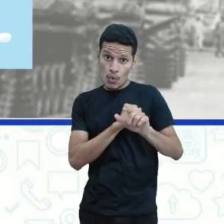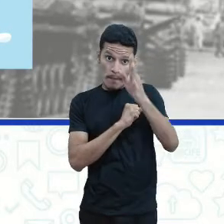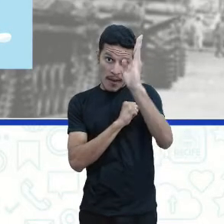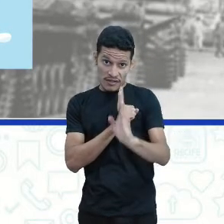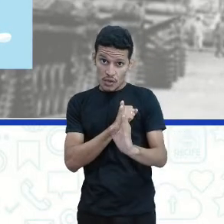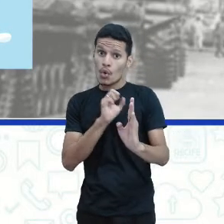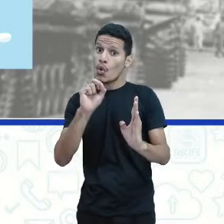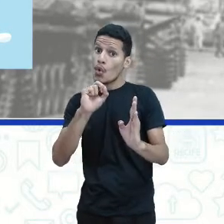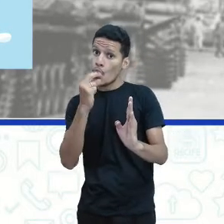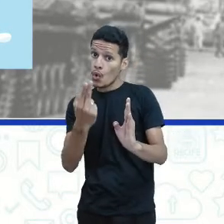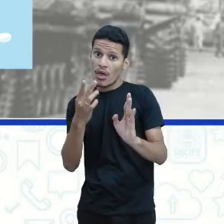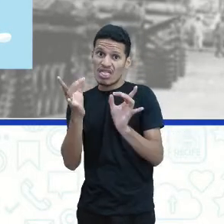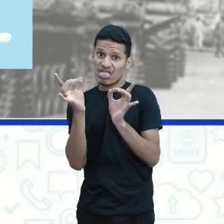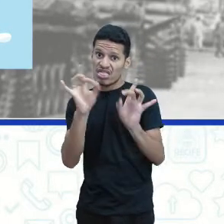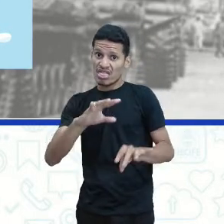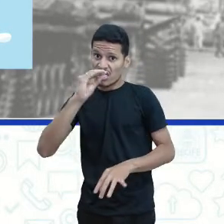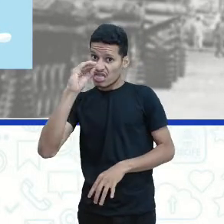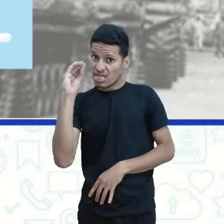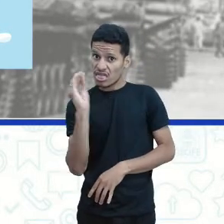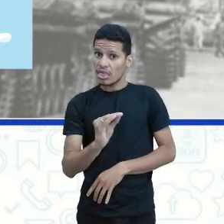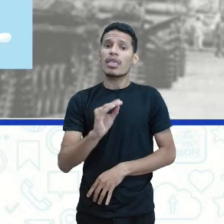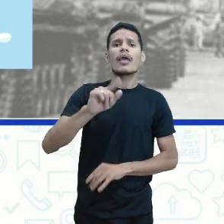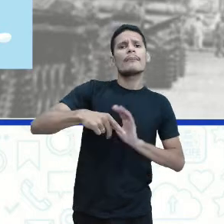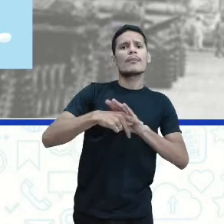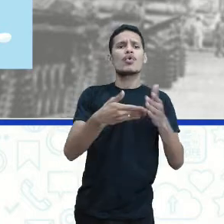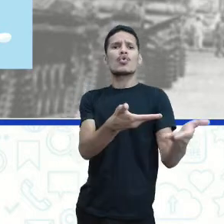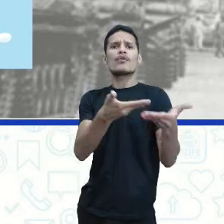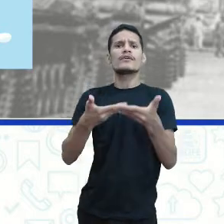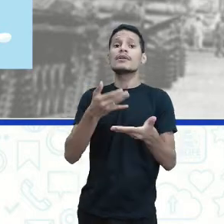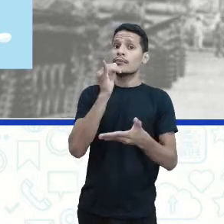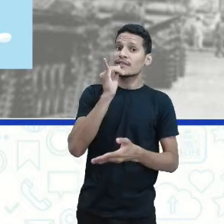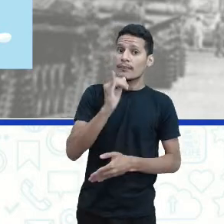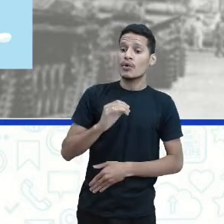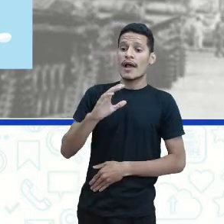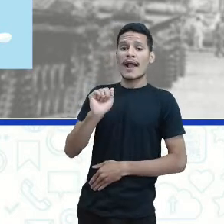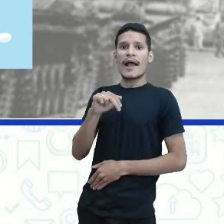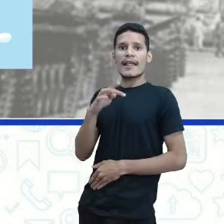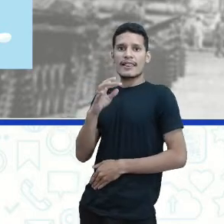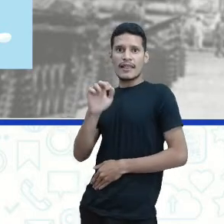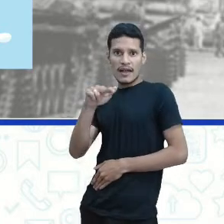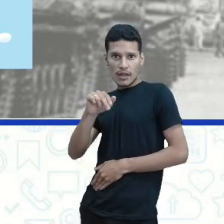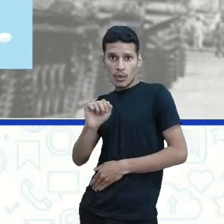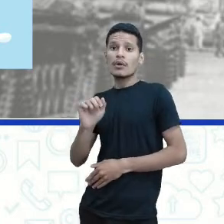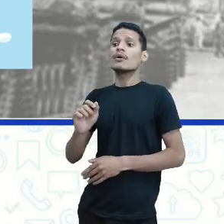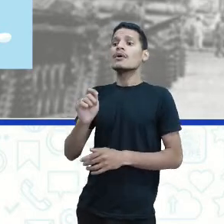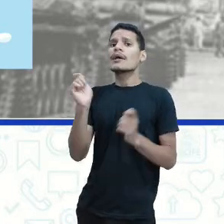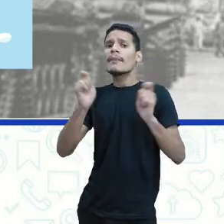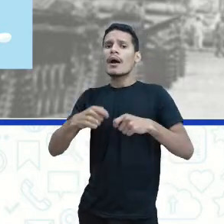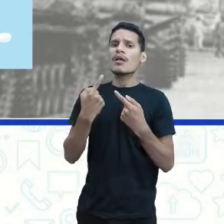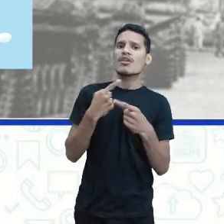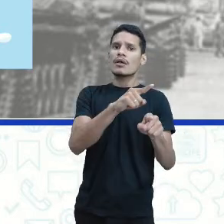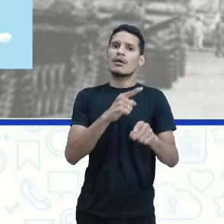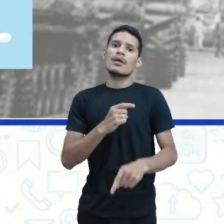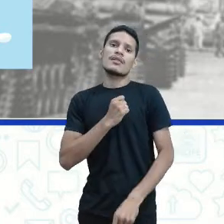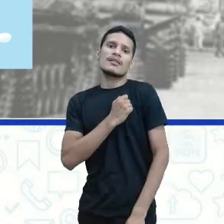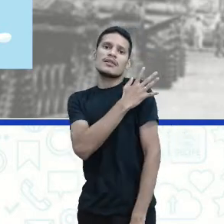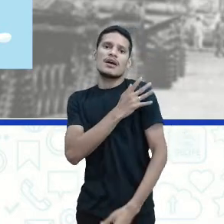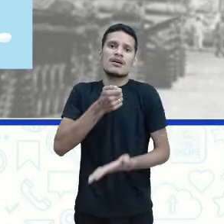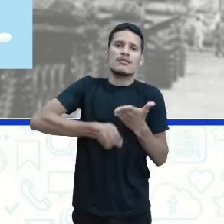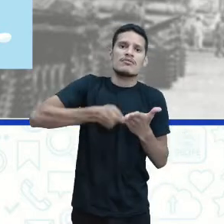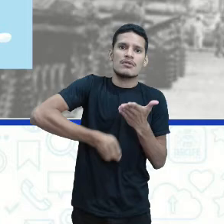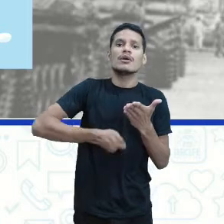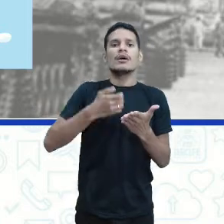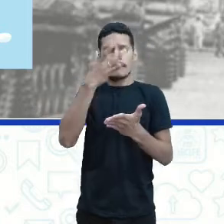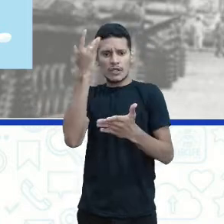deixe-o. Então era muito que um convite a todos aqueles como Caetano Veloso, que por fazer alguma crítica à ditadura militar, acabaram, né,